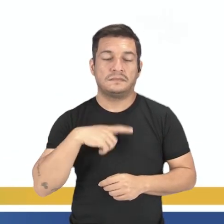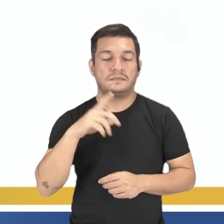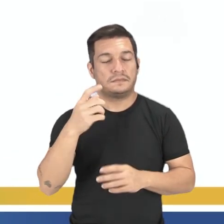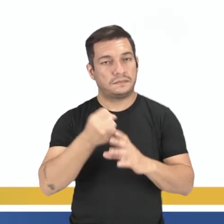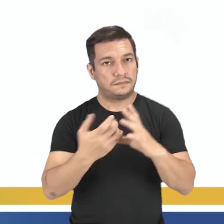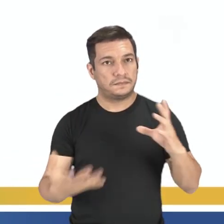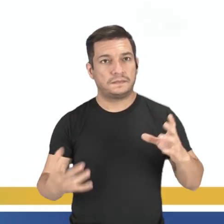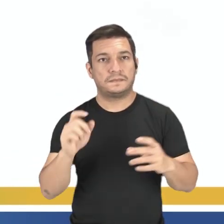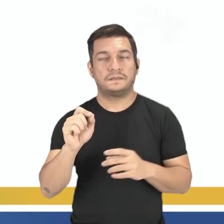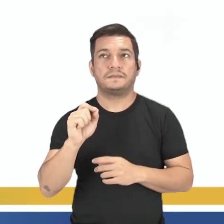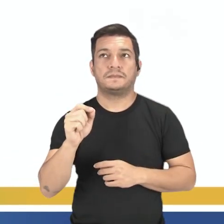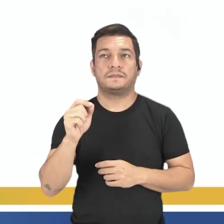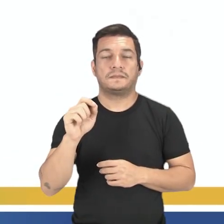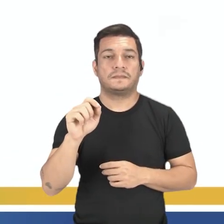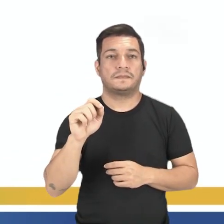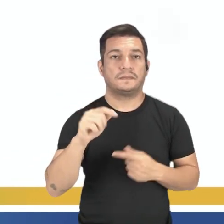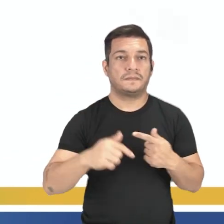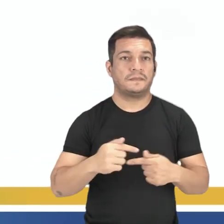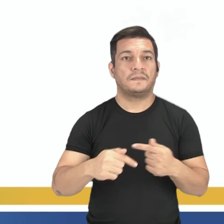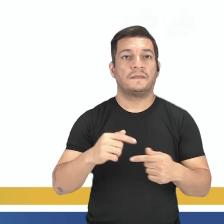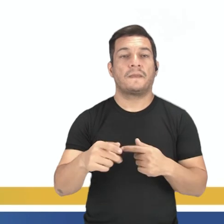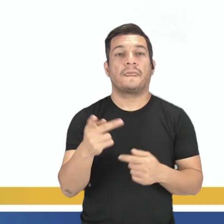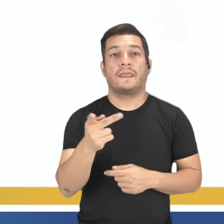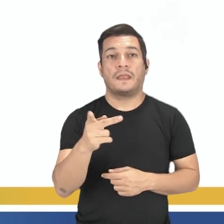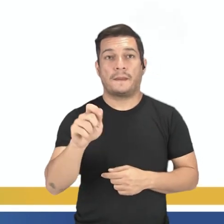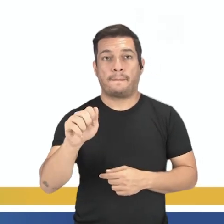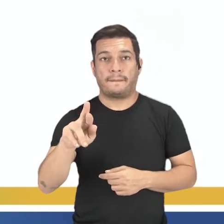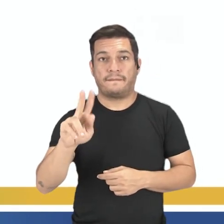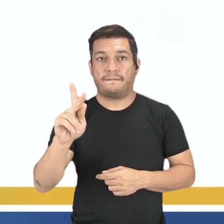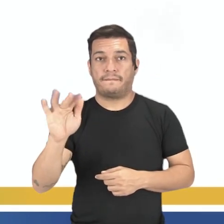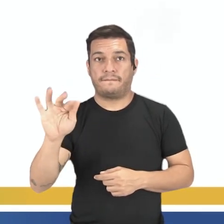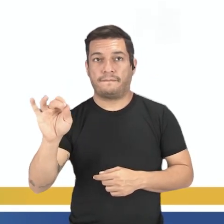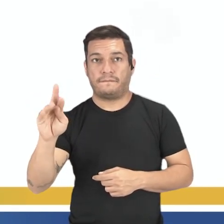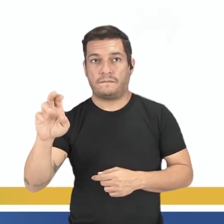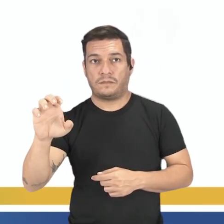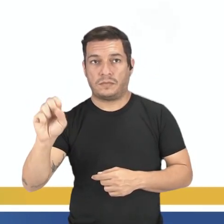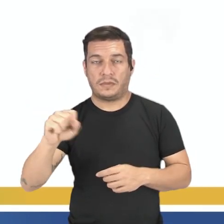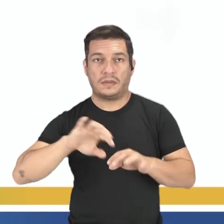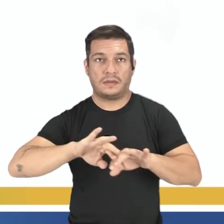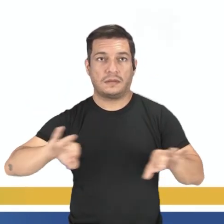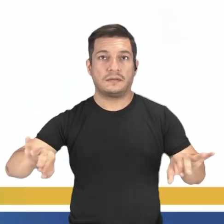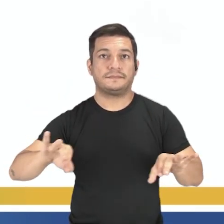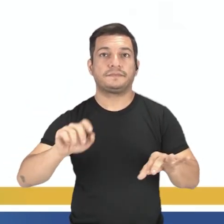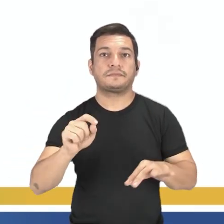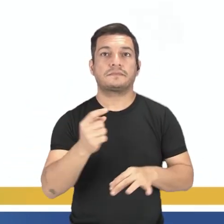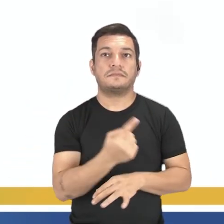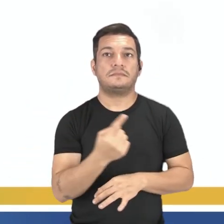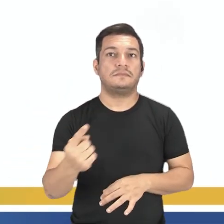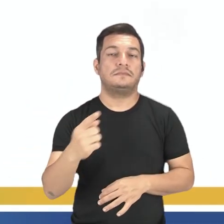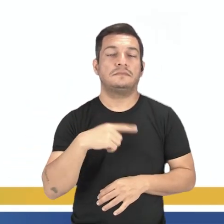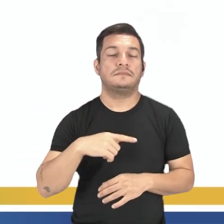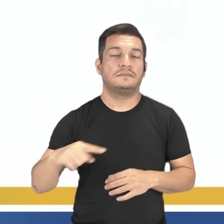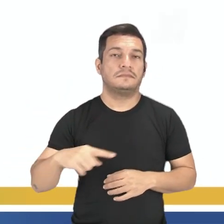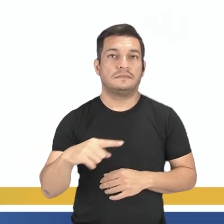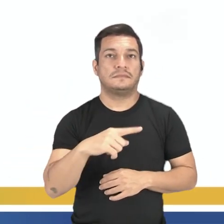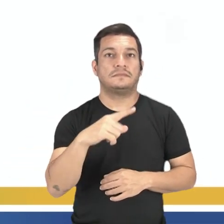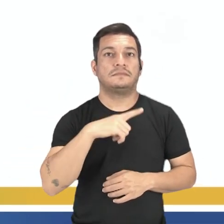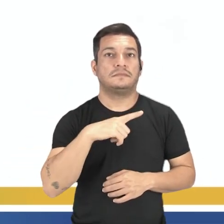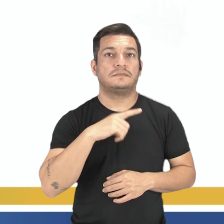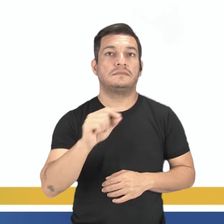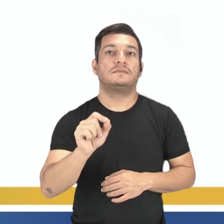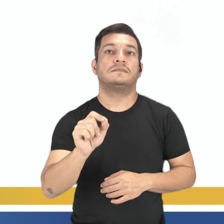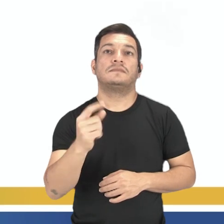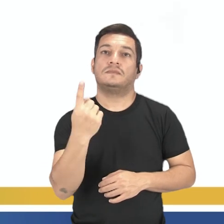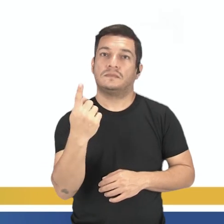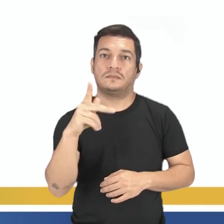caráter hereditário é determinado por um par de fatores e como esses se separam na formação de gametas, cada gameta recebe